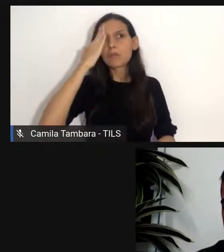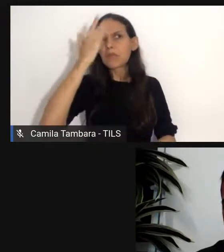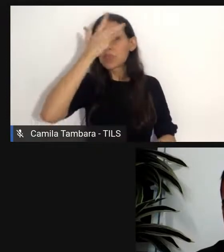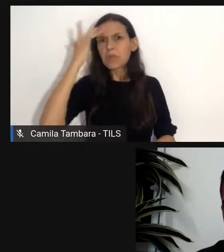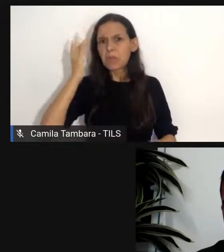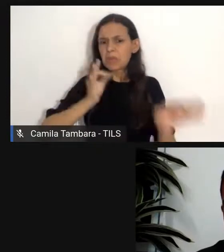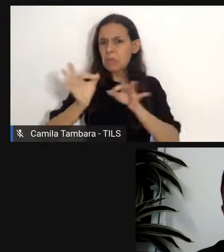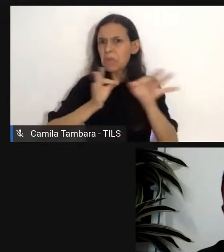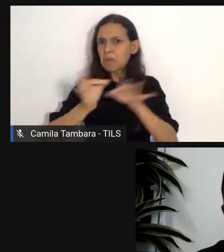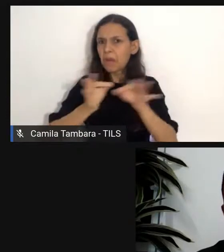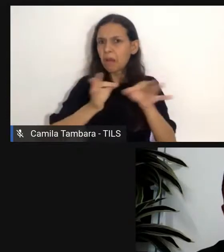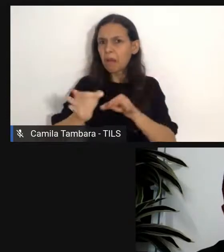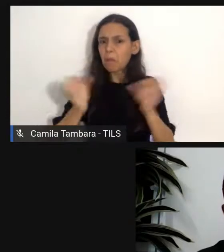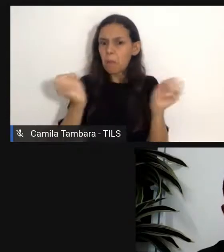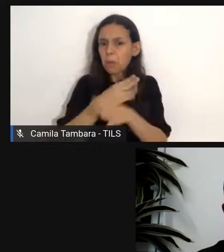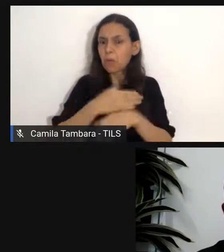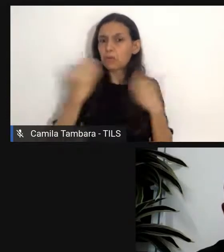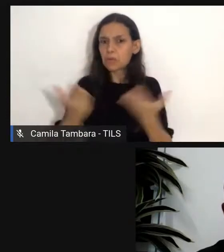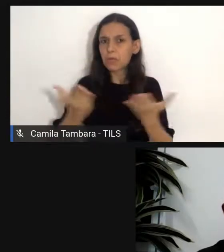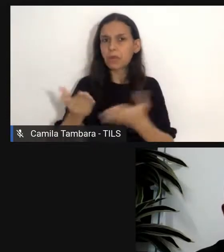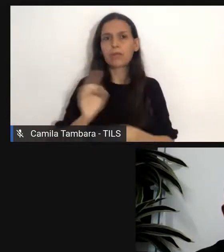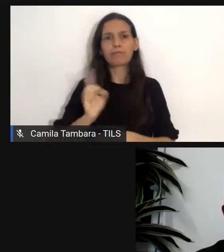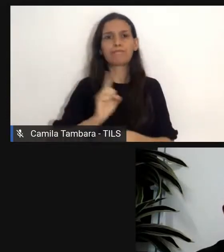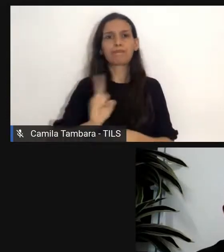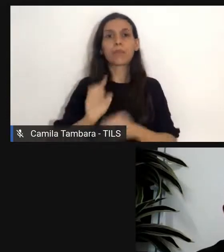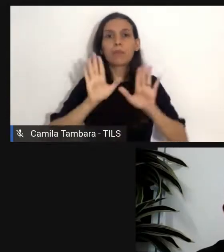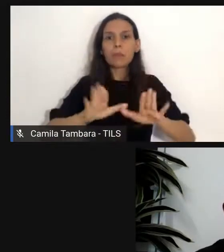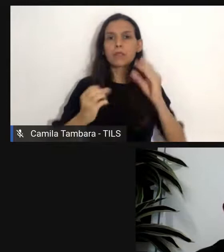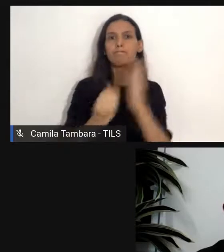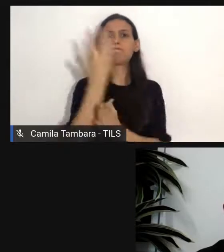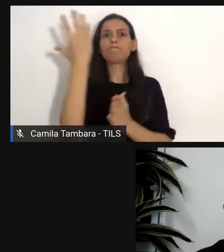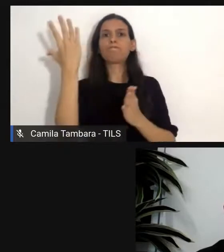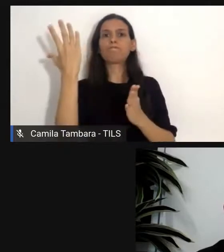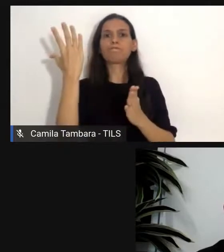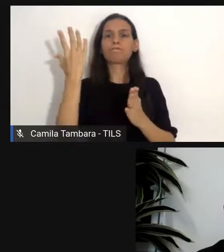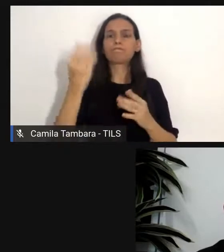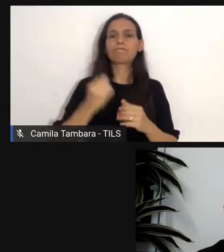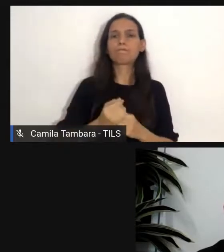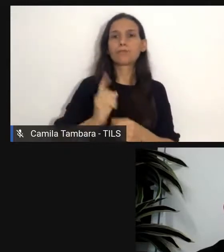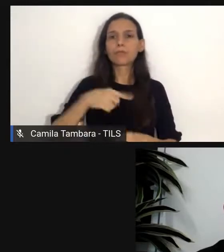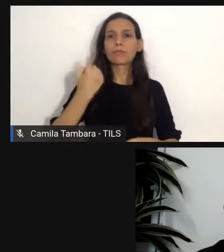pandemia, e de repente ela chegou, e nós